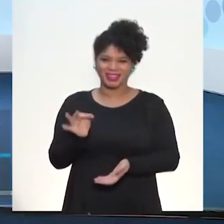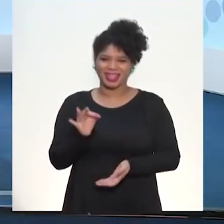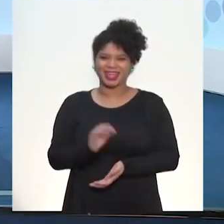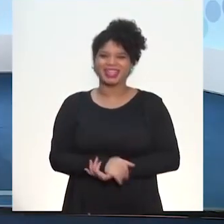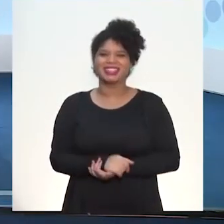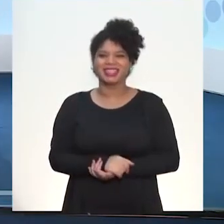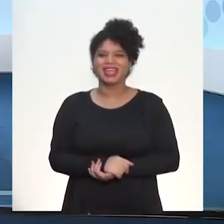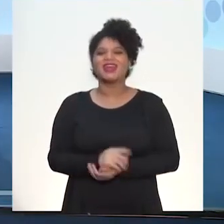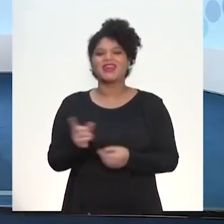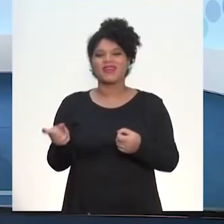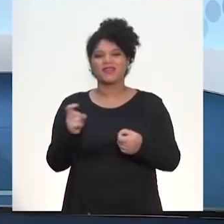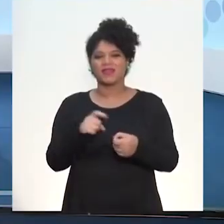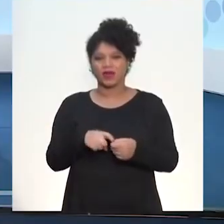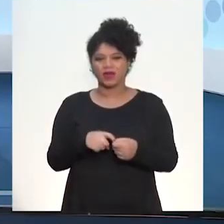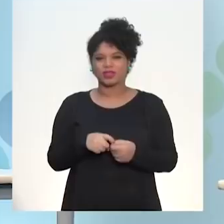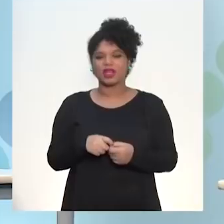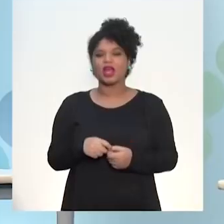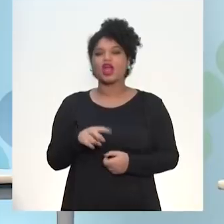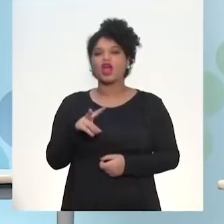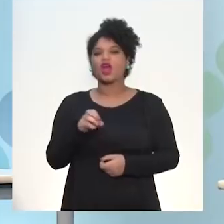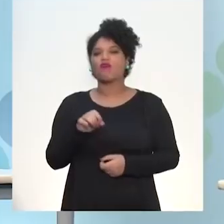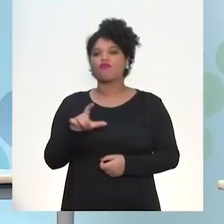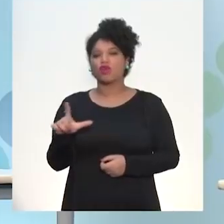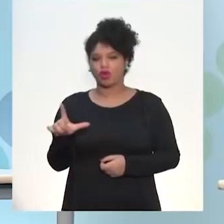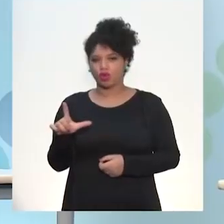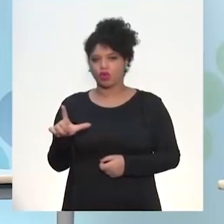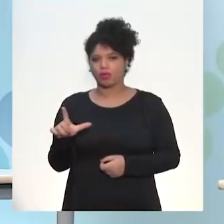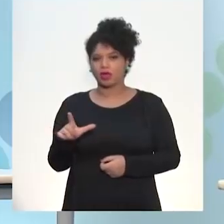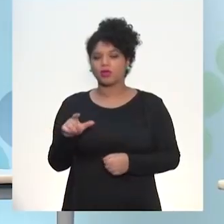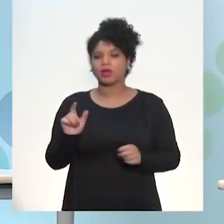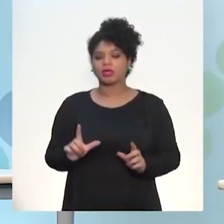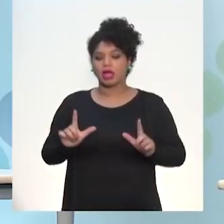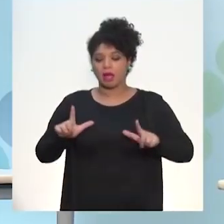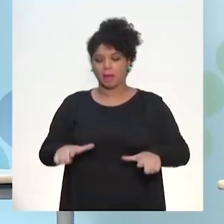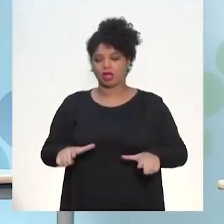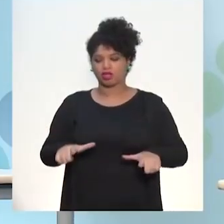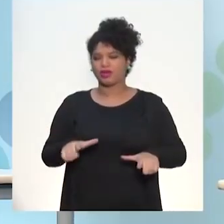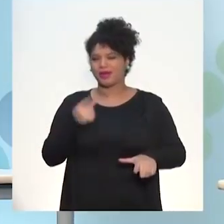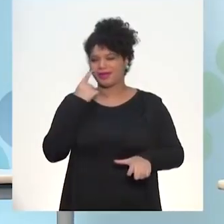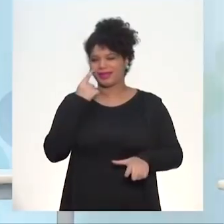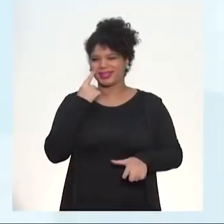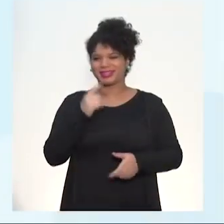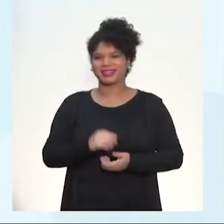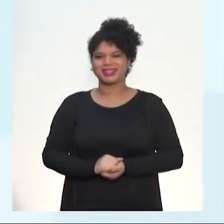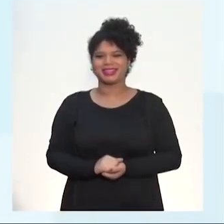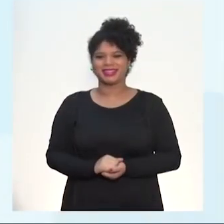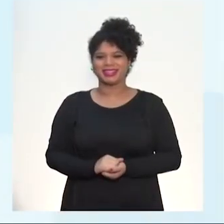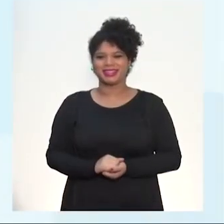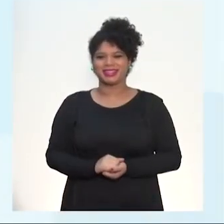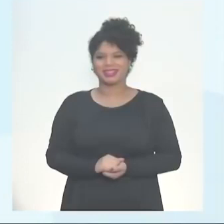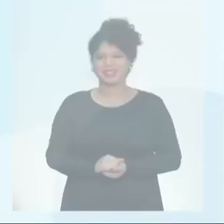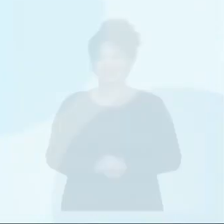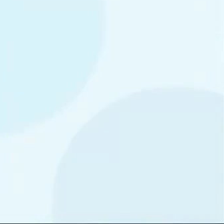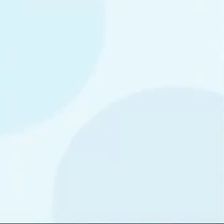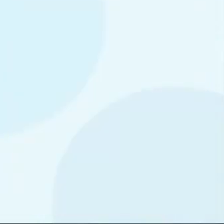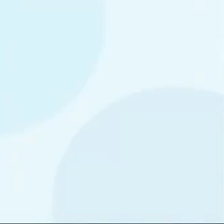meio, voltamos, eu quero o volume, ou seja, a capacidade da parte de baixo dessa piscina. Já voltamos.